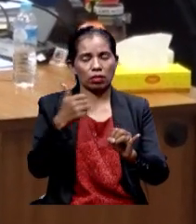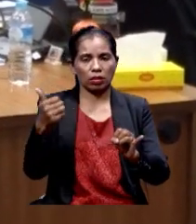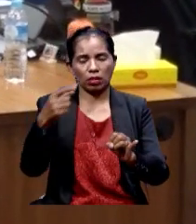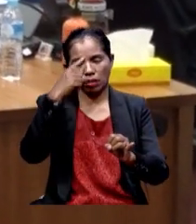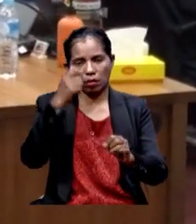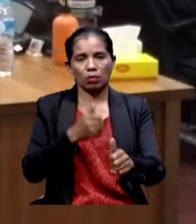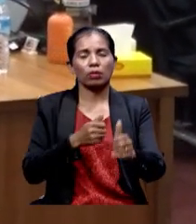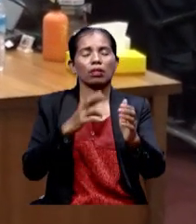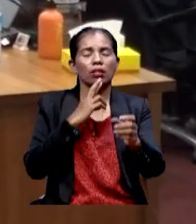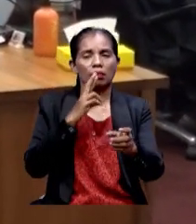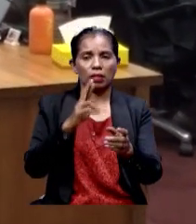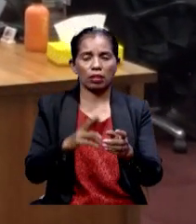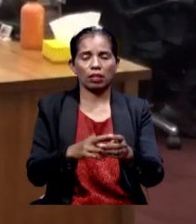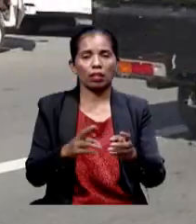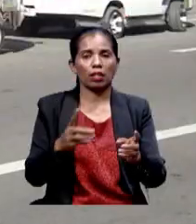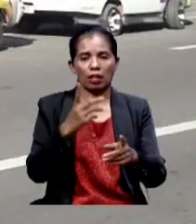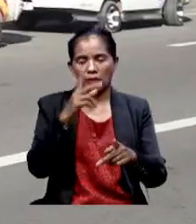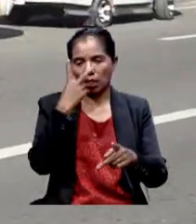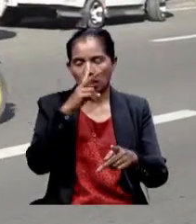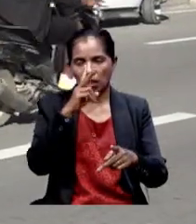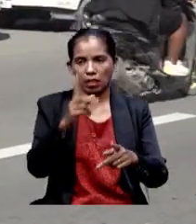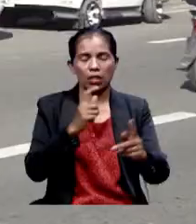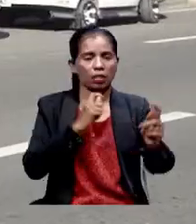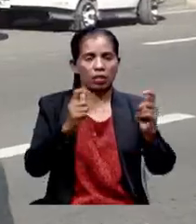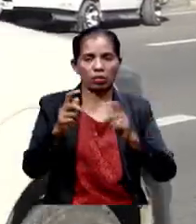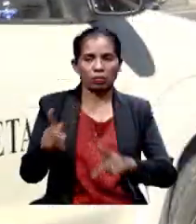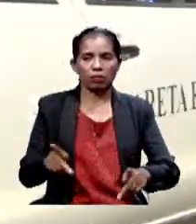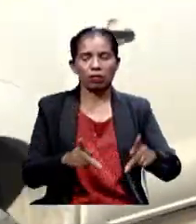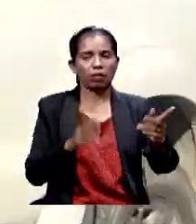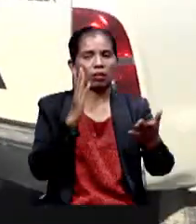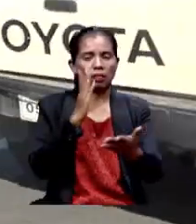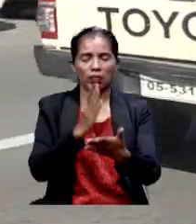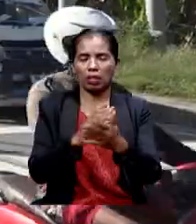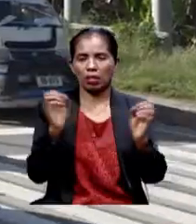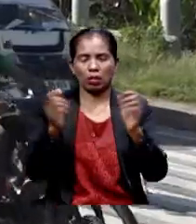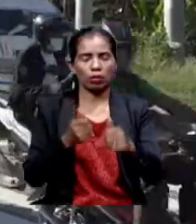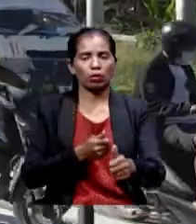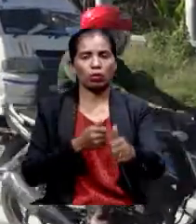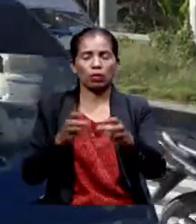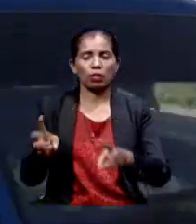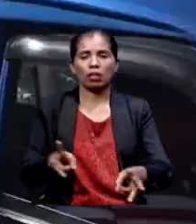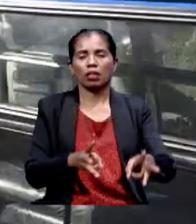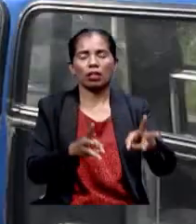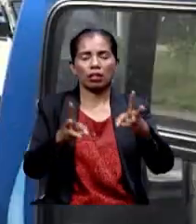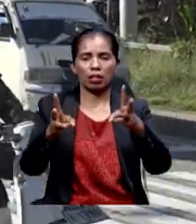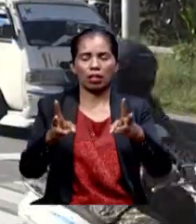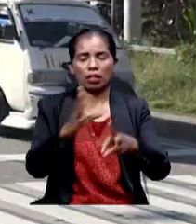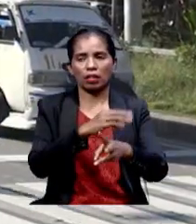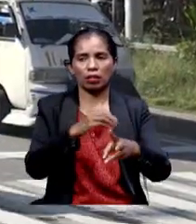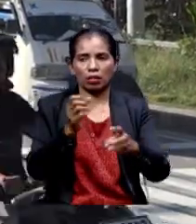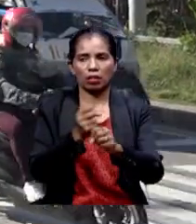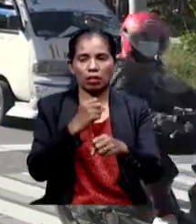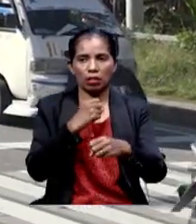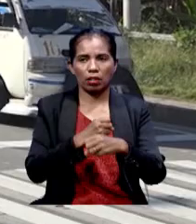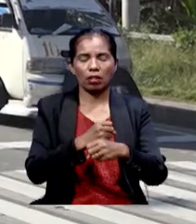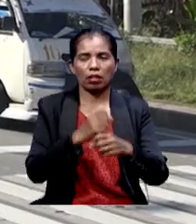tui representante povo Nihare, transporte público barak makpara la tui sinais trânsito, no halte ba passageiro